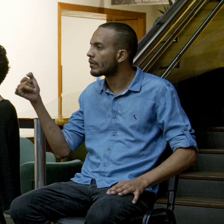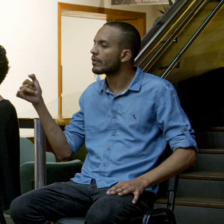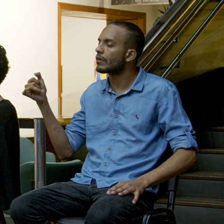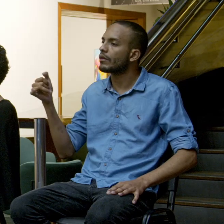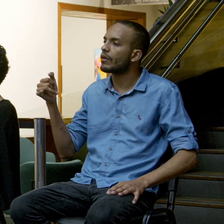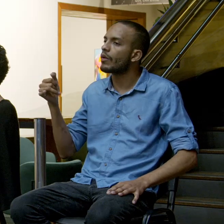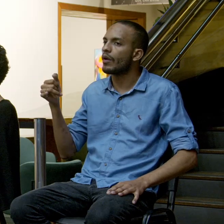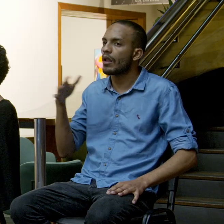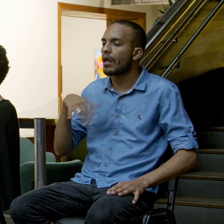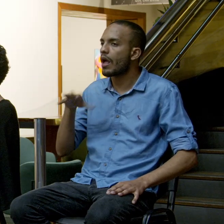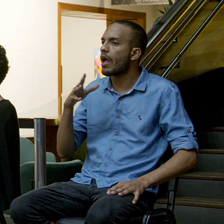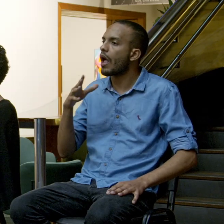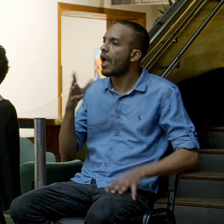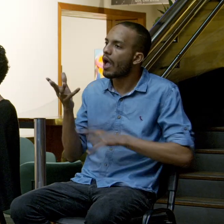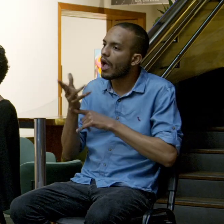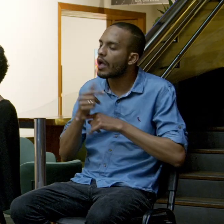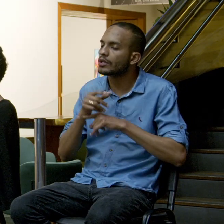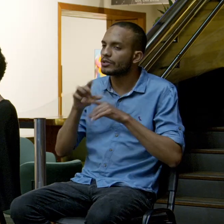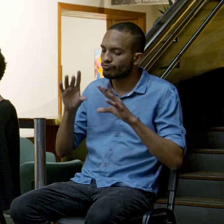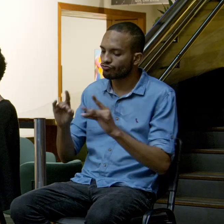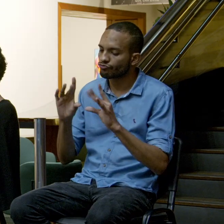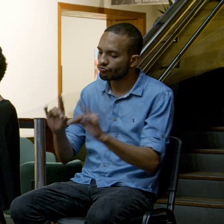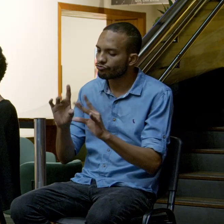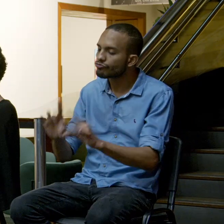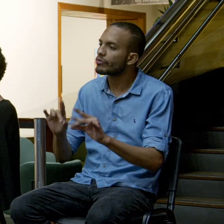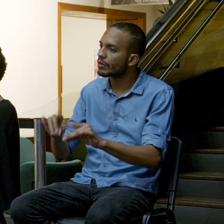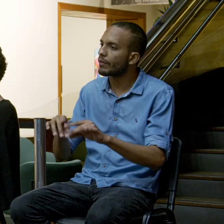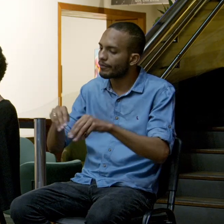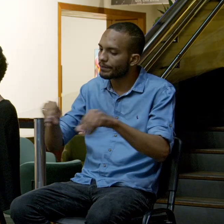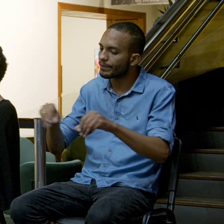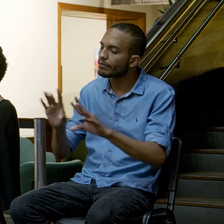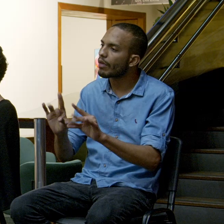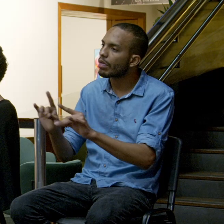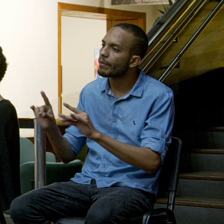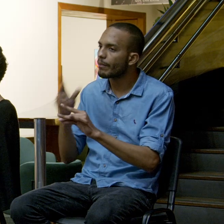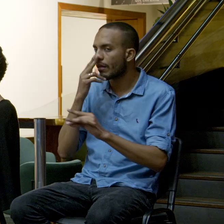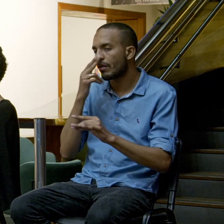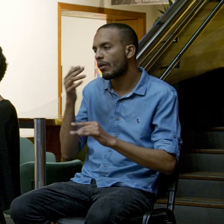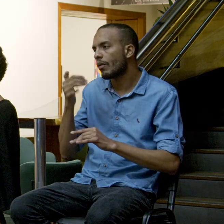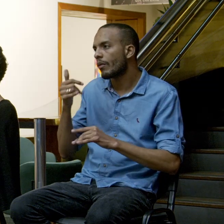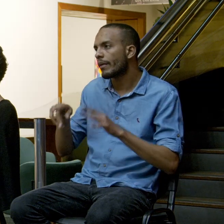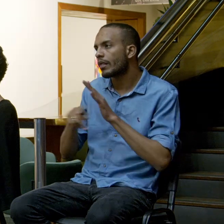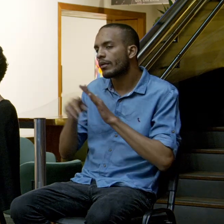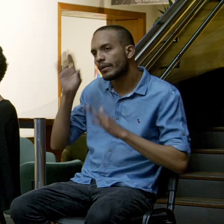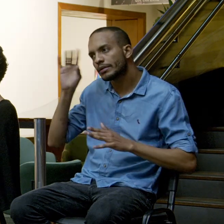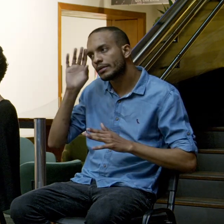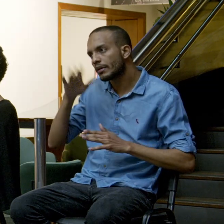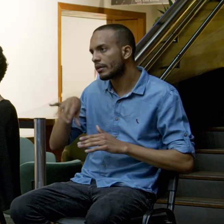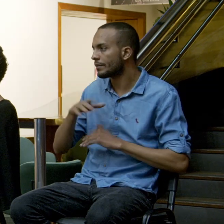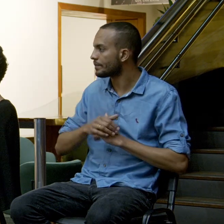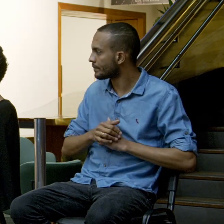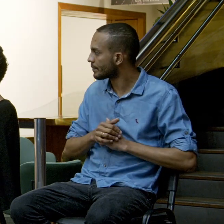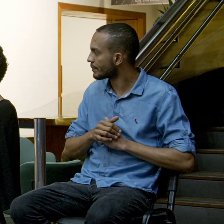com argilas elaboradas ao natural, sem ir ao forno, estão no campo do real. Aquilo não é imaginário, é a argila